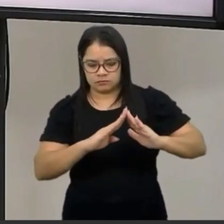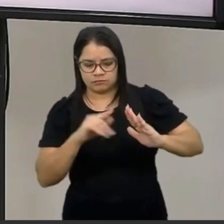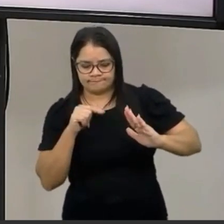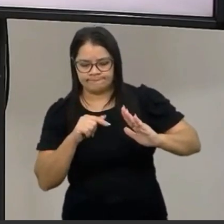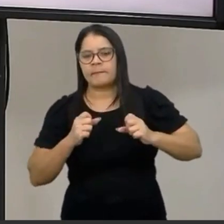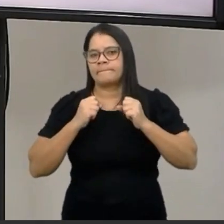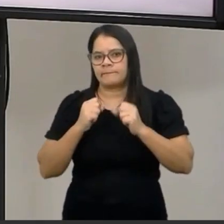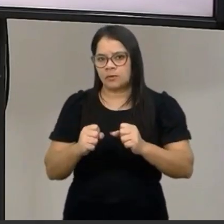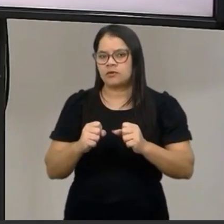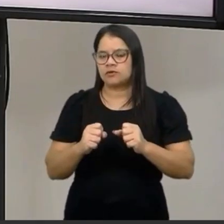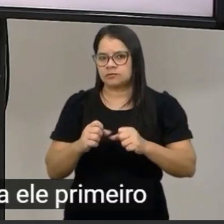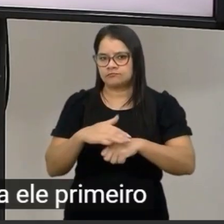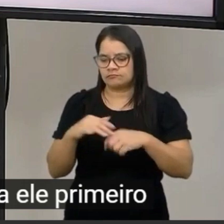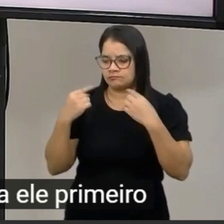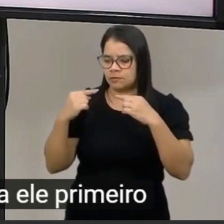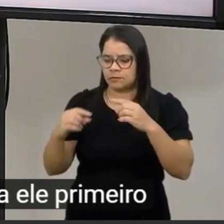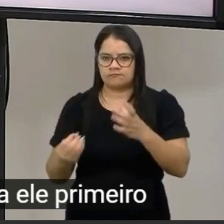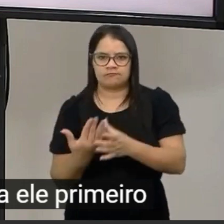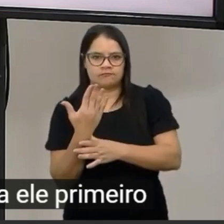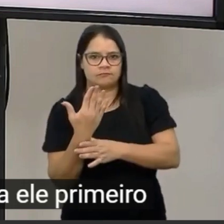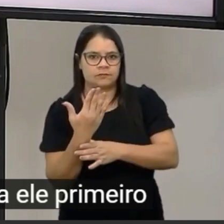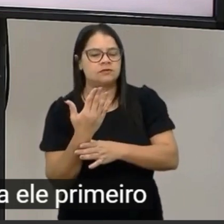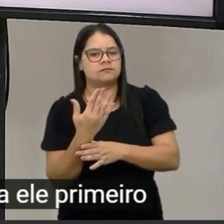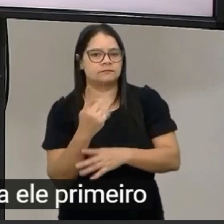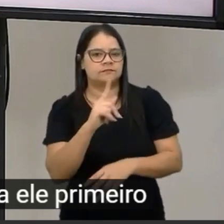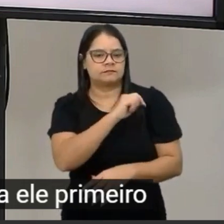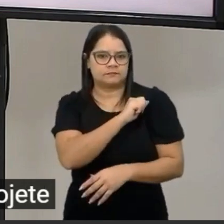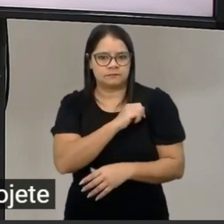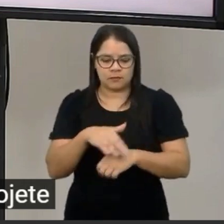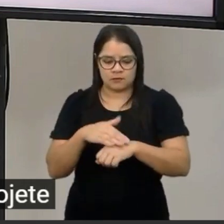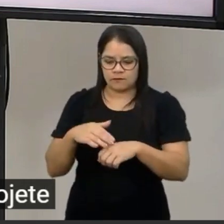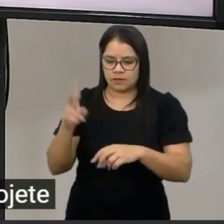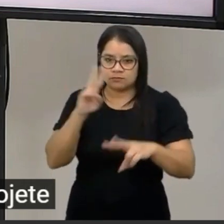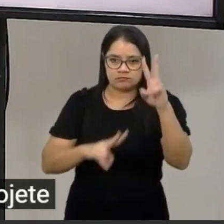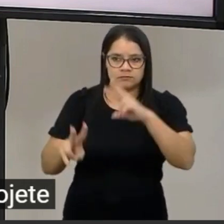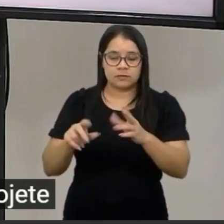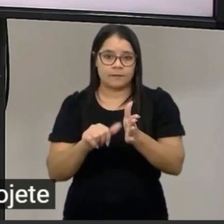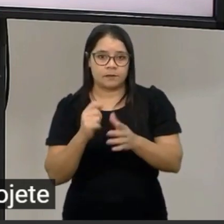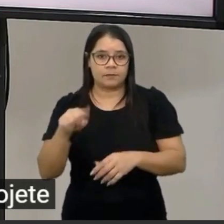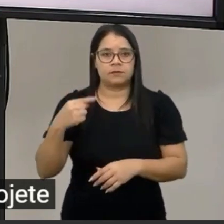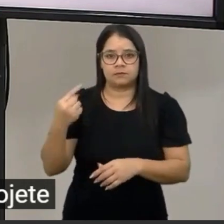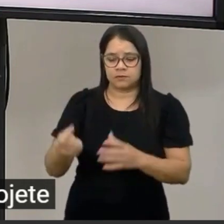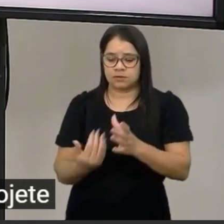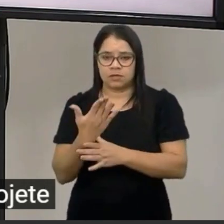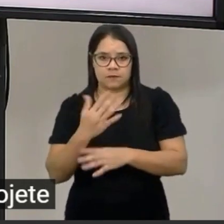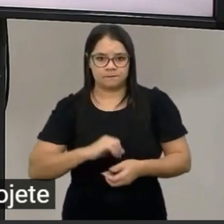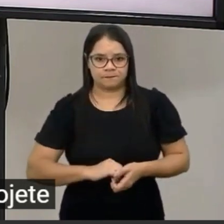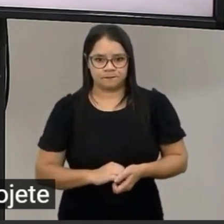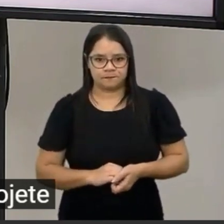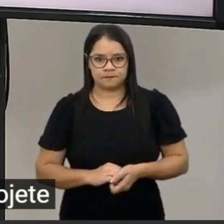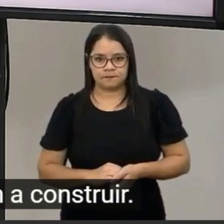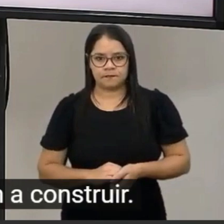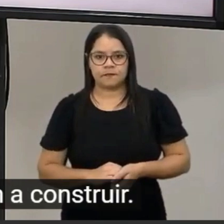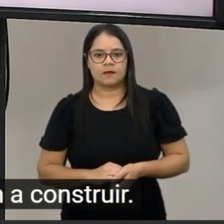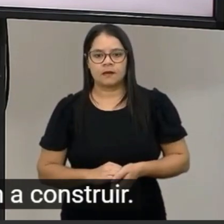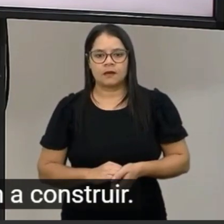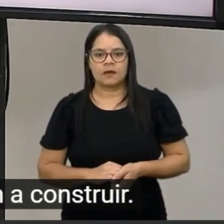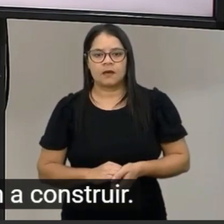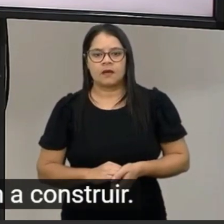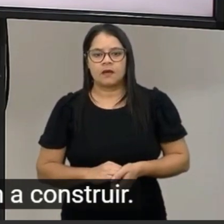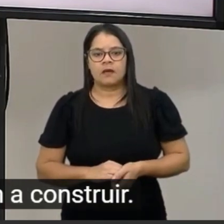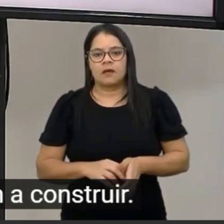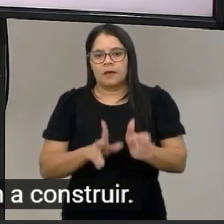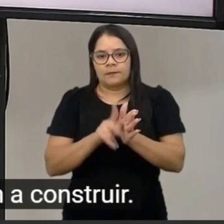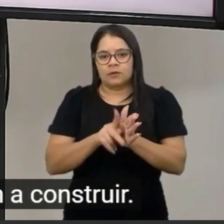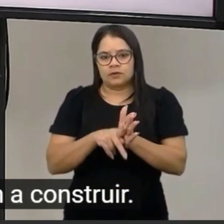você pode fomentar aí a criatividade do teu estudante. Então, converse com ele para ele primeiro visualizar, para depois ele começar a construir. E projete aviso do início